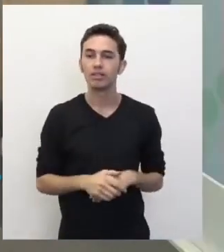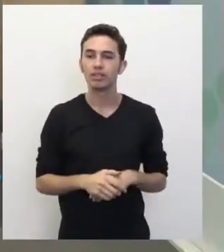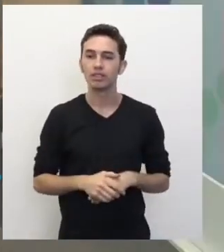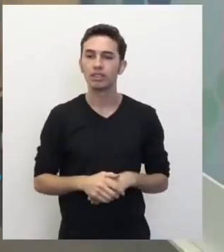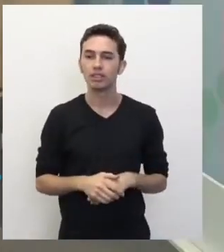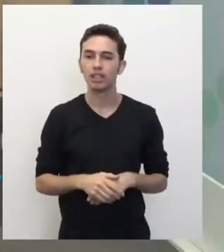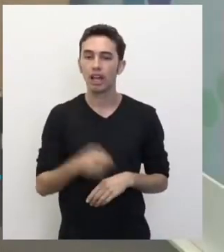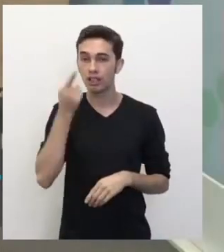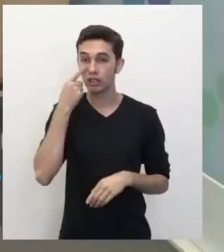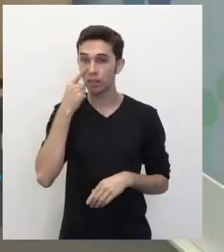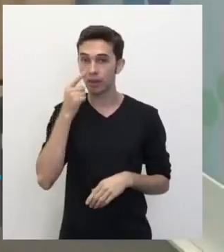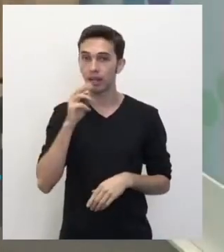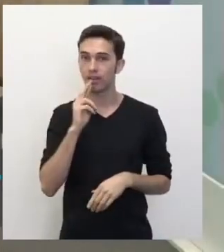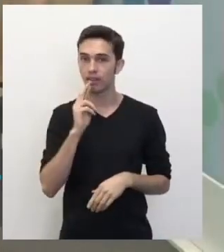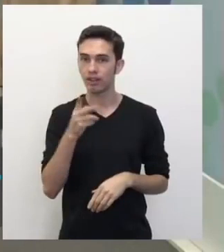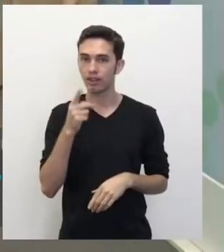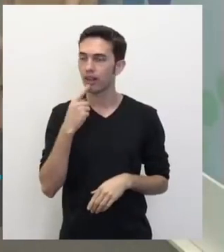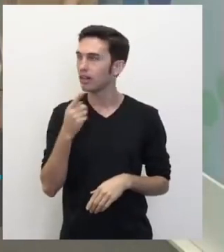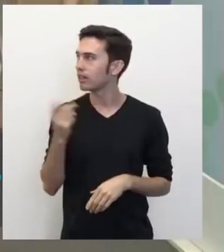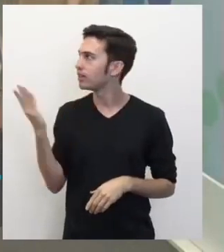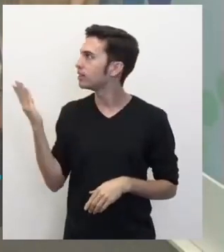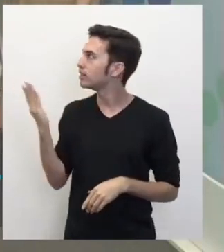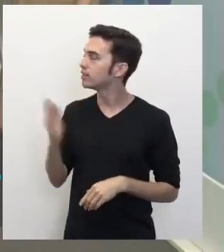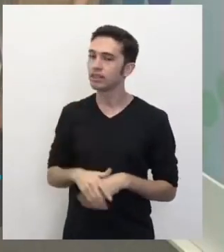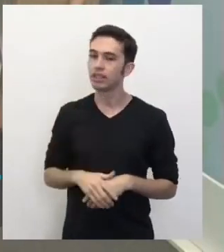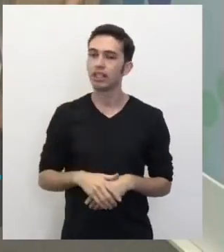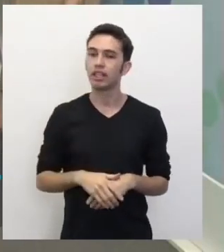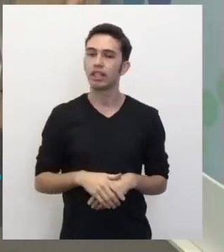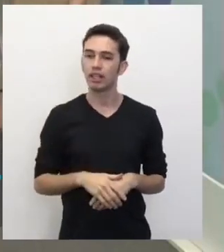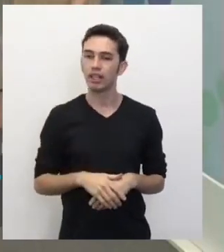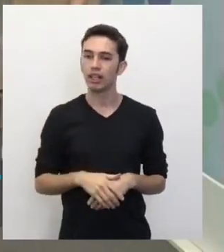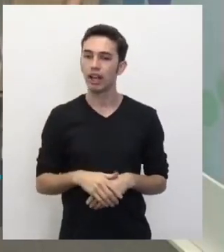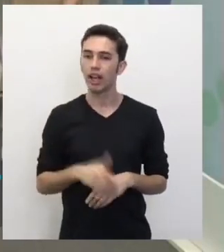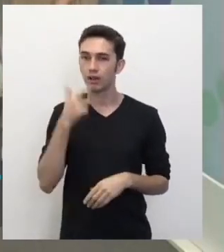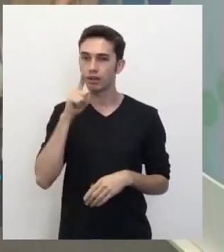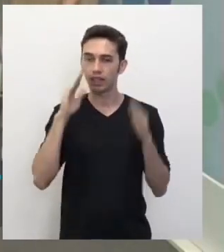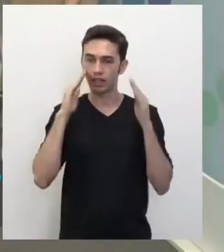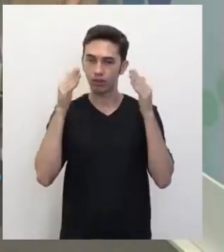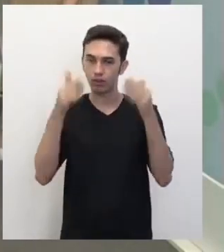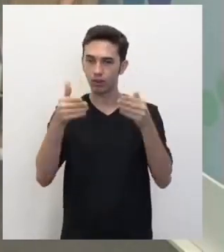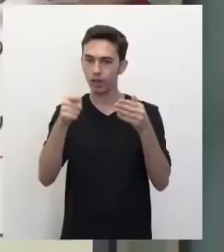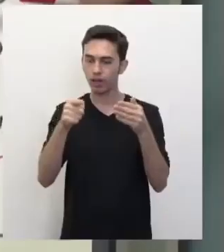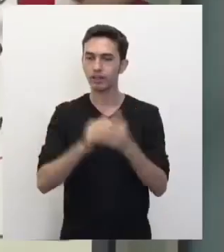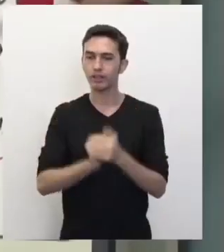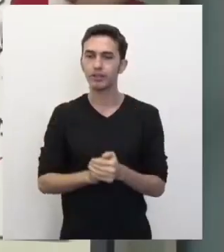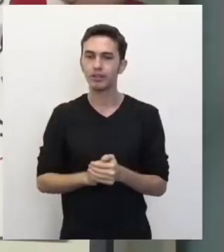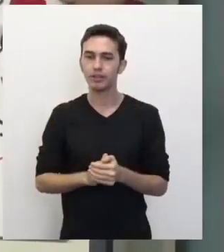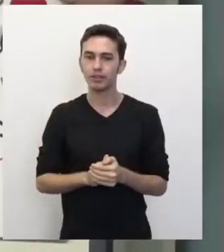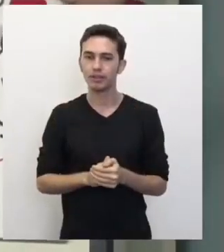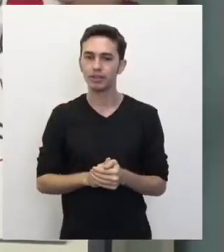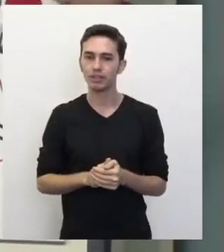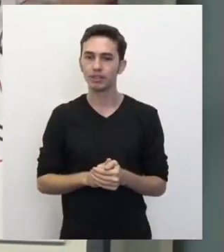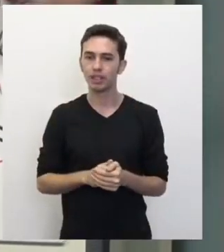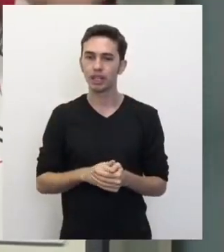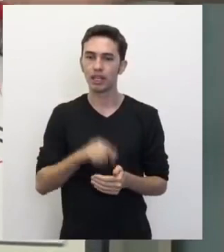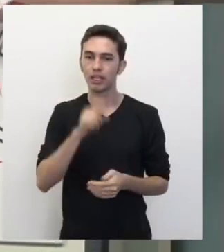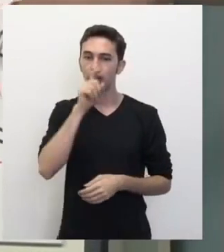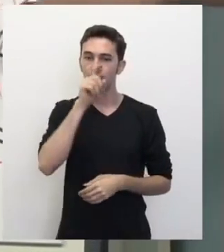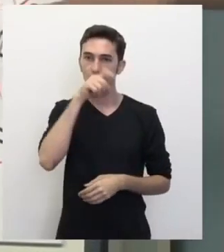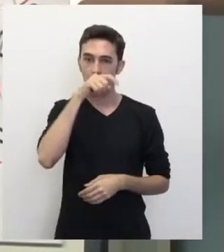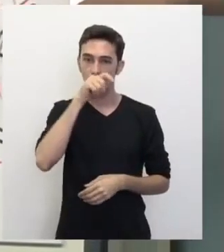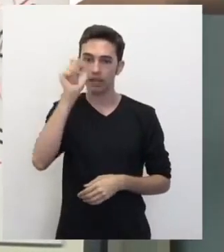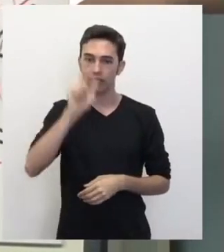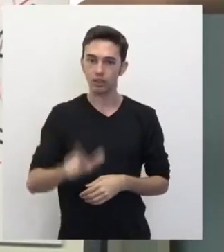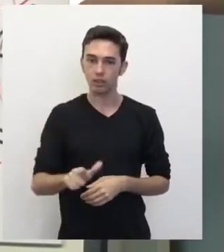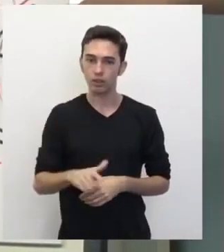gente conferir. Quem? As ararinhas azuis. Agora dá pra focar. O que? Chegaram ao Brasil.